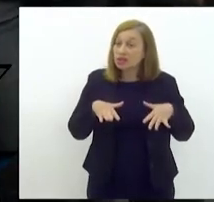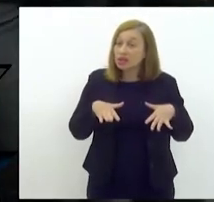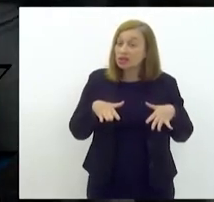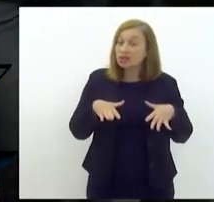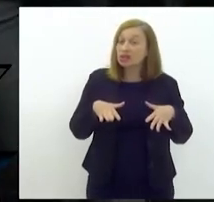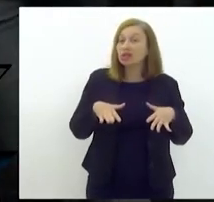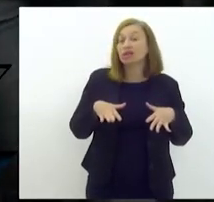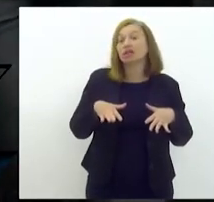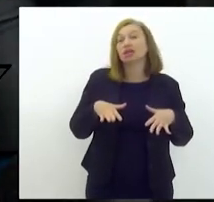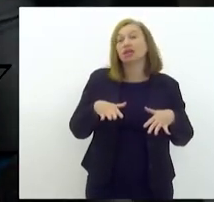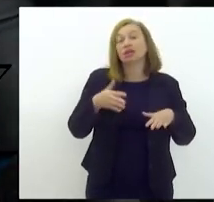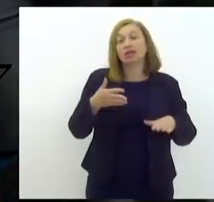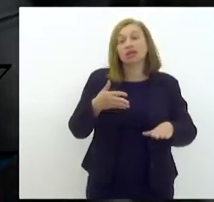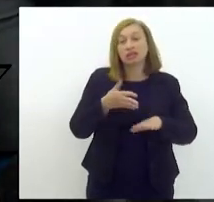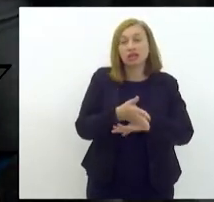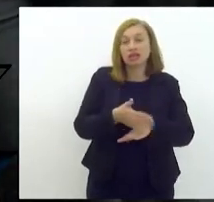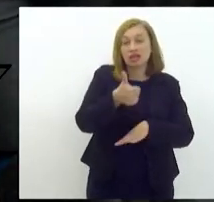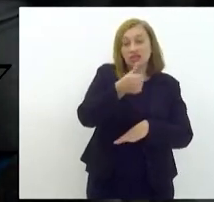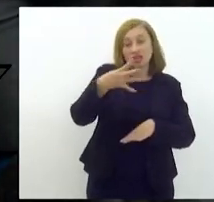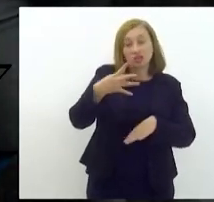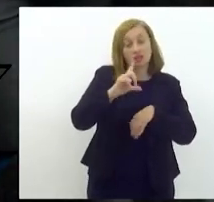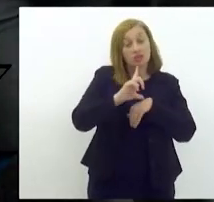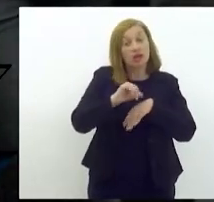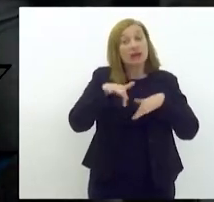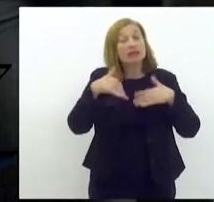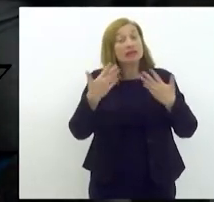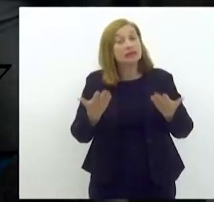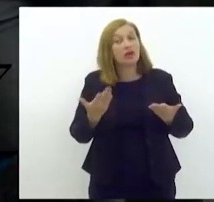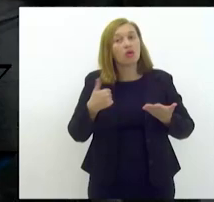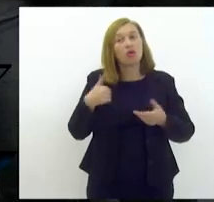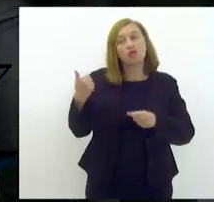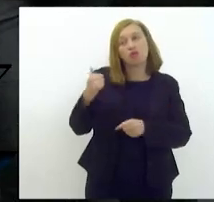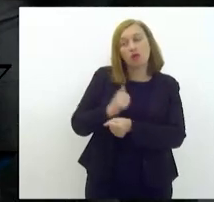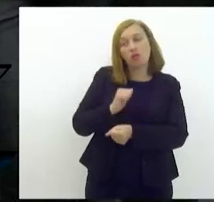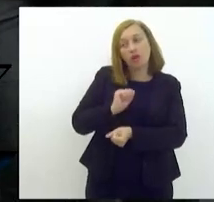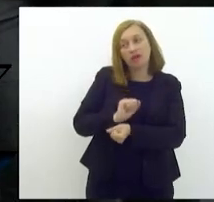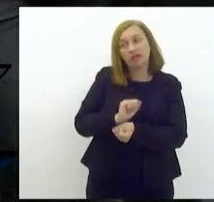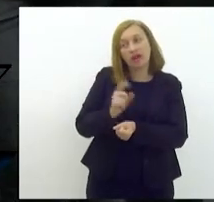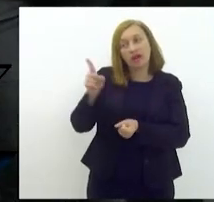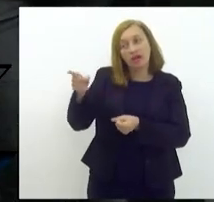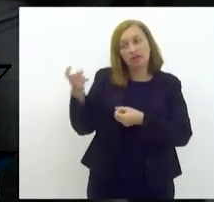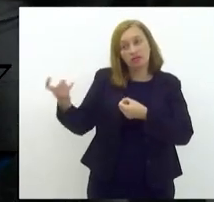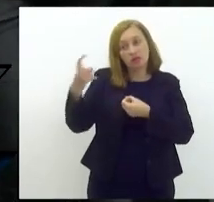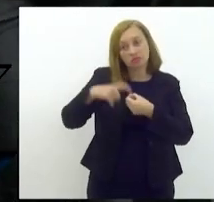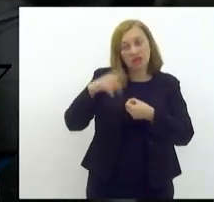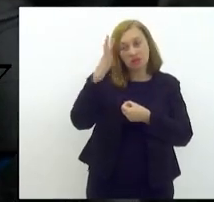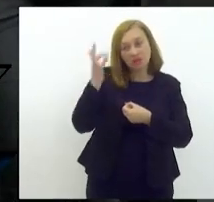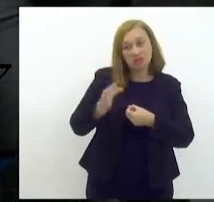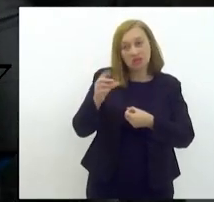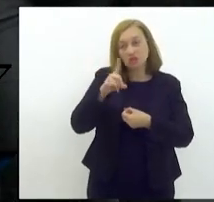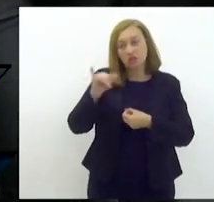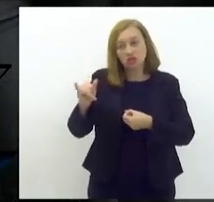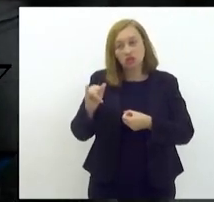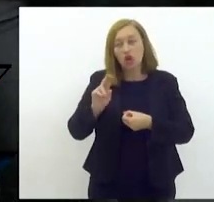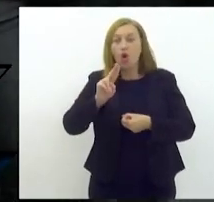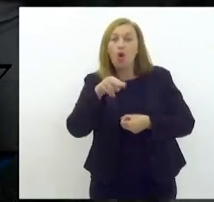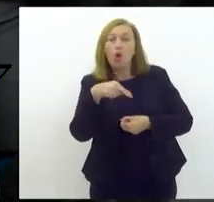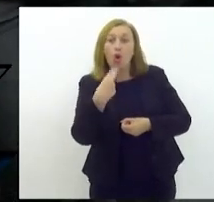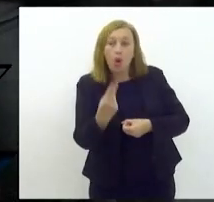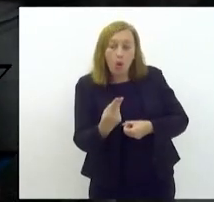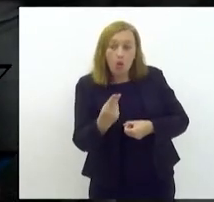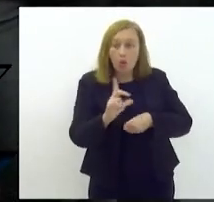horas então vou aguardar que ele retorne não sei quando o dia que retornar